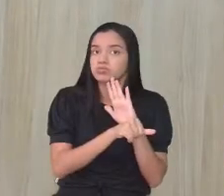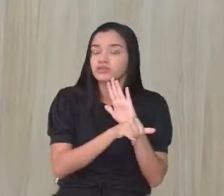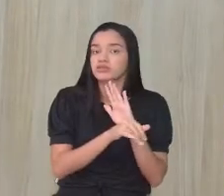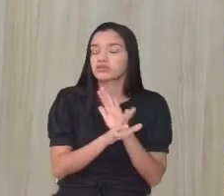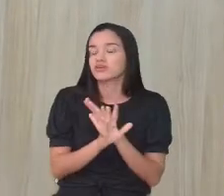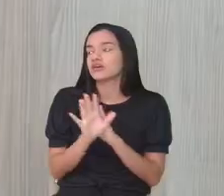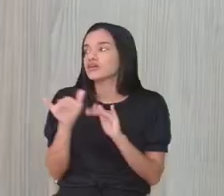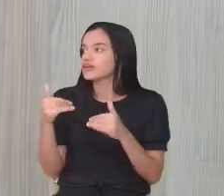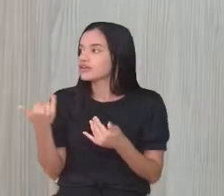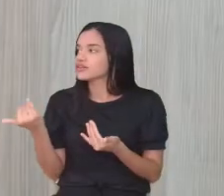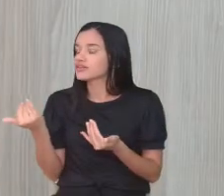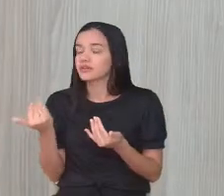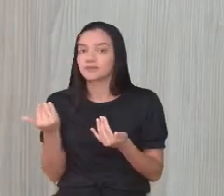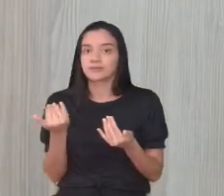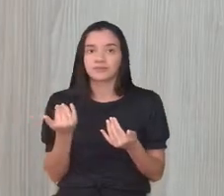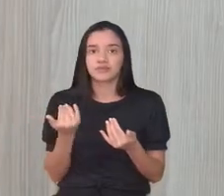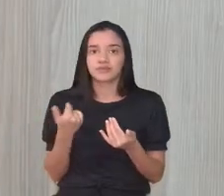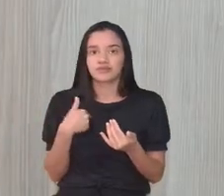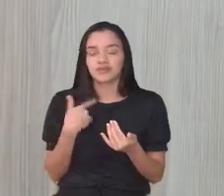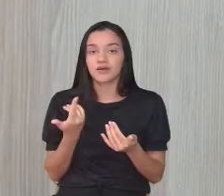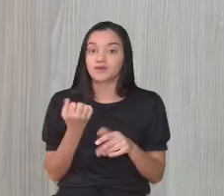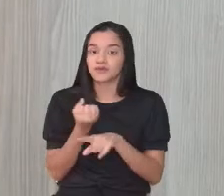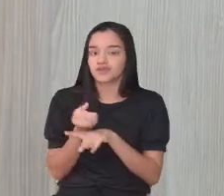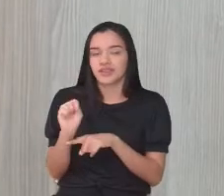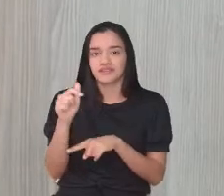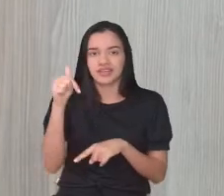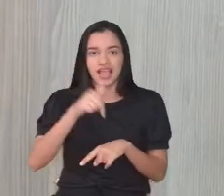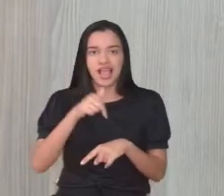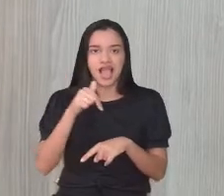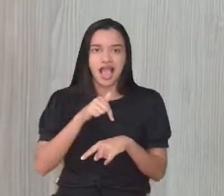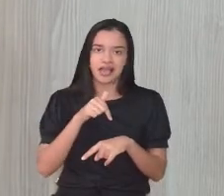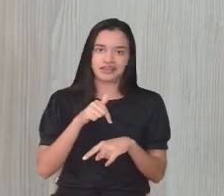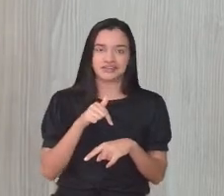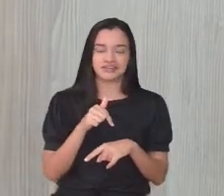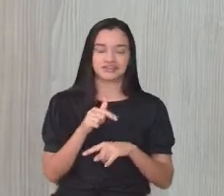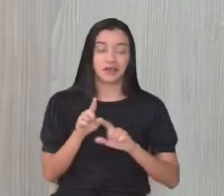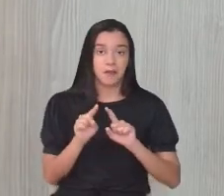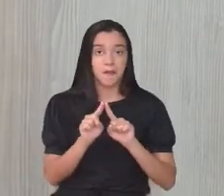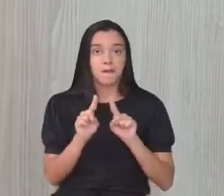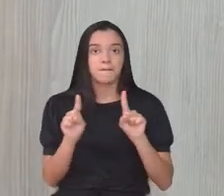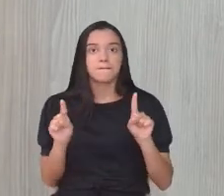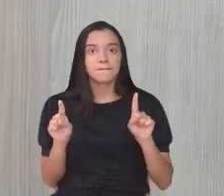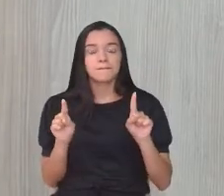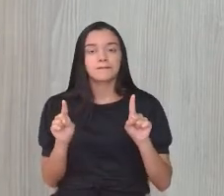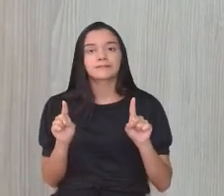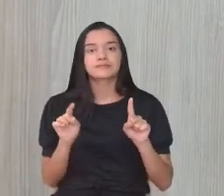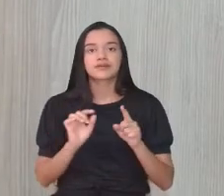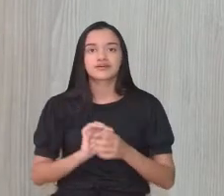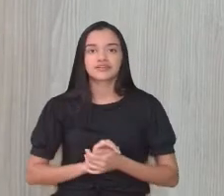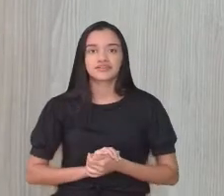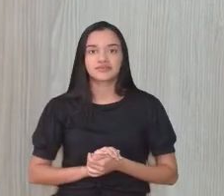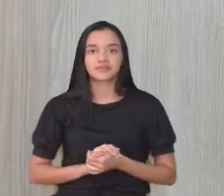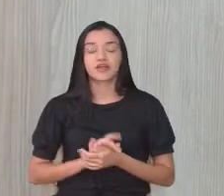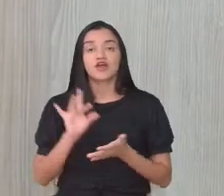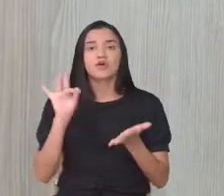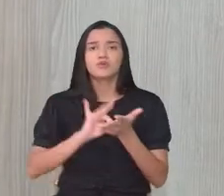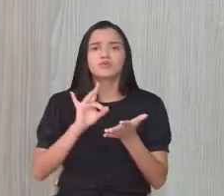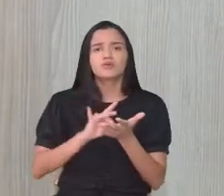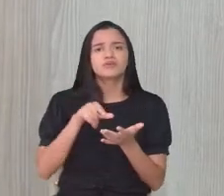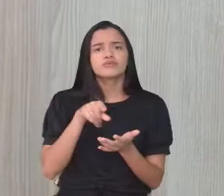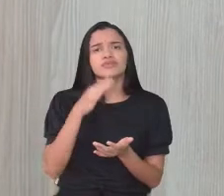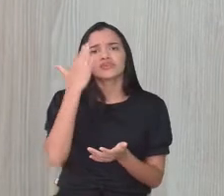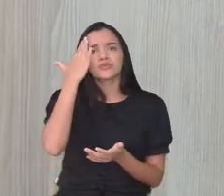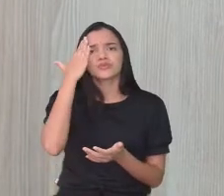Inclusive, professora, né? Não vou me defender aqui, porque sou Se inocente. defenda. Mas o fato de você